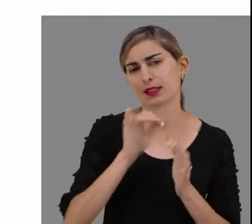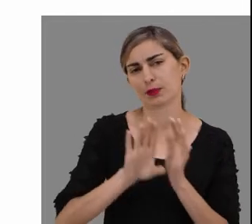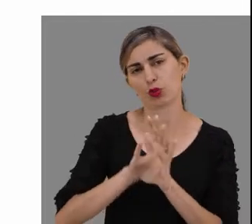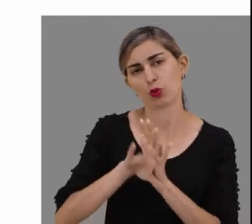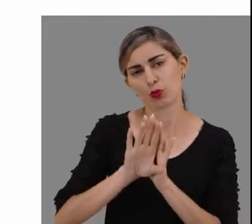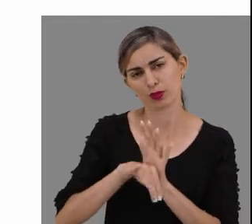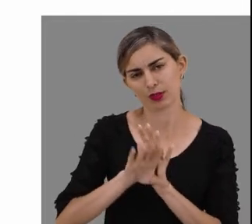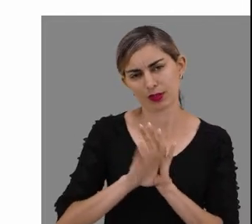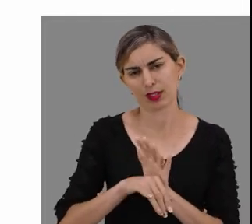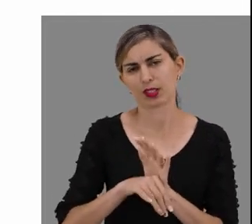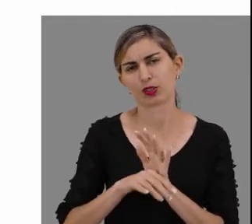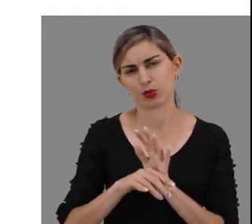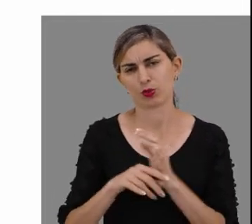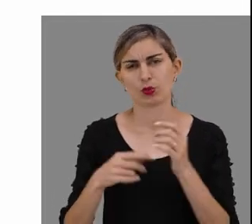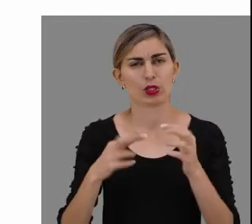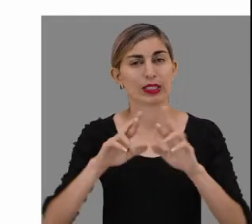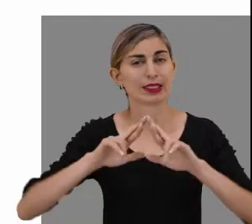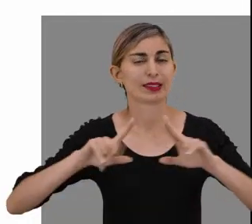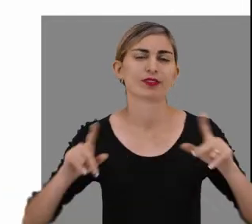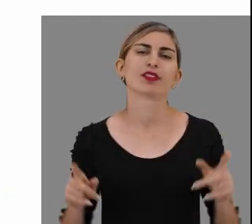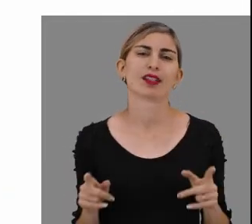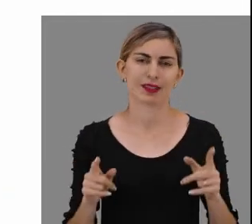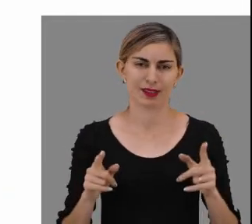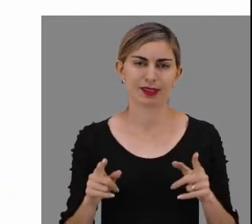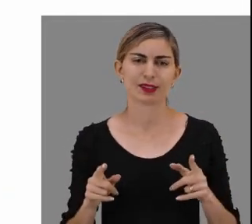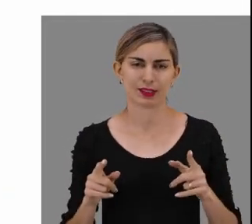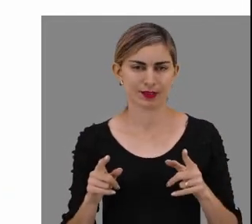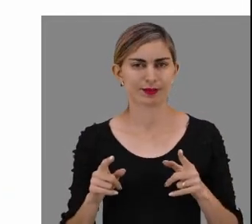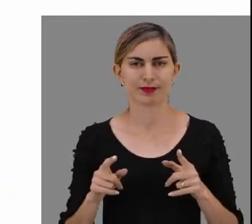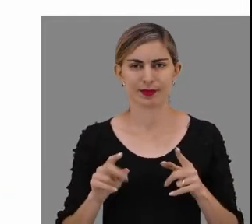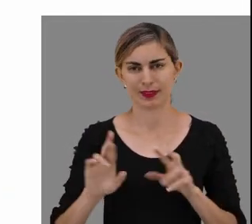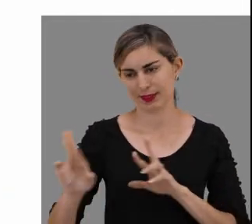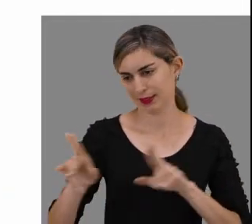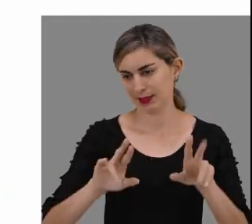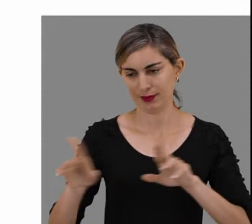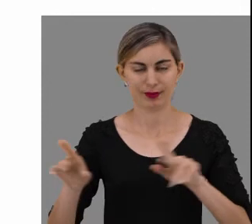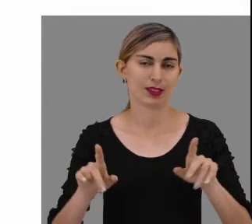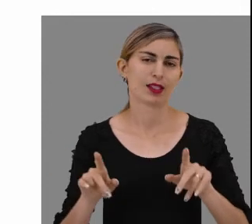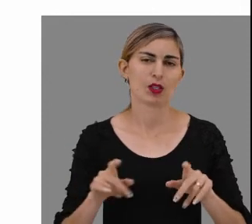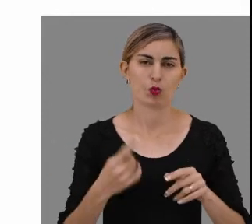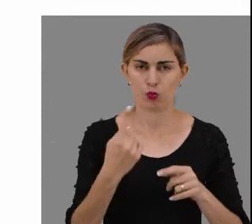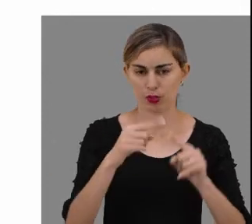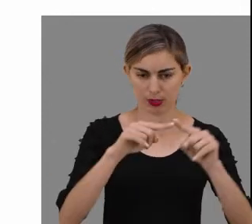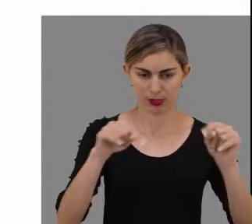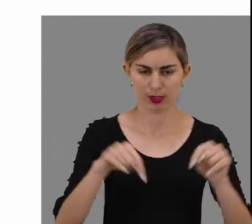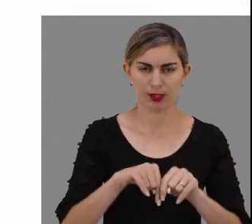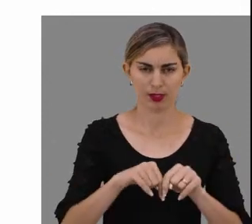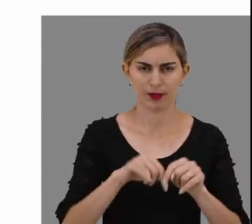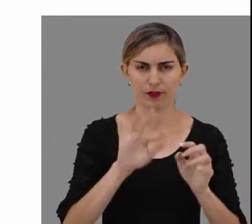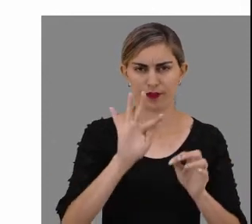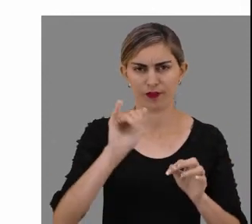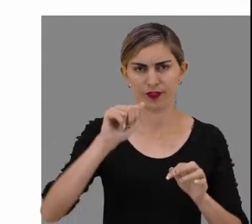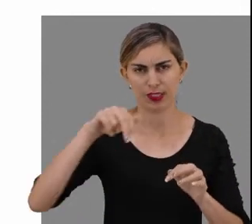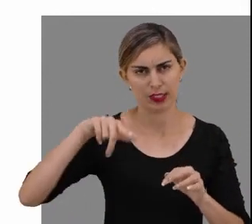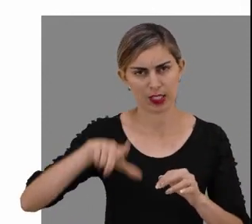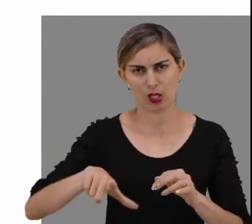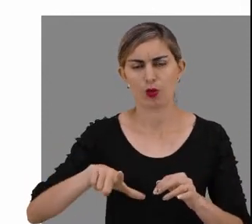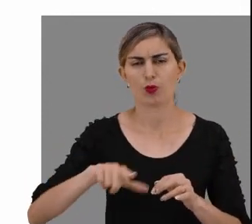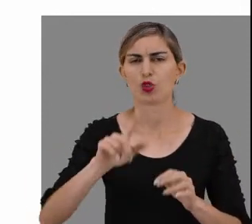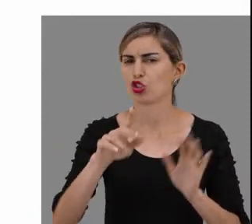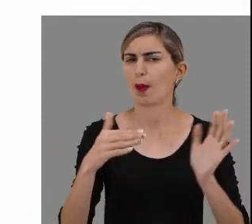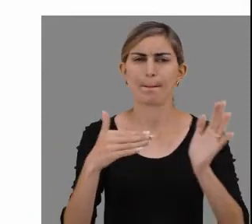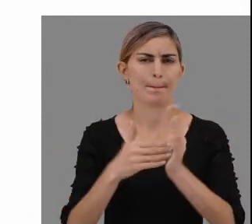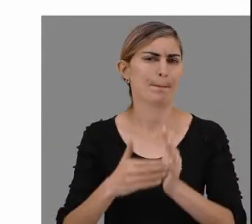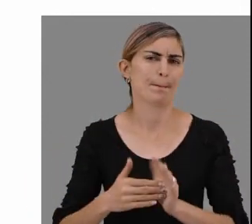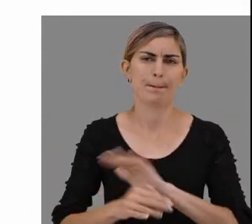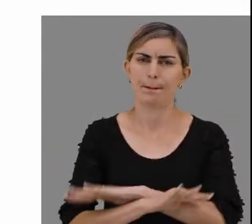seja, são conceitos que são completamente diferentes, distintos entre si. Uma classe final, ela já